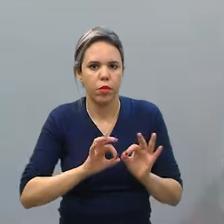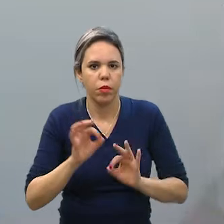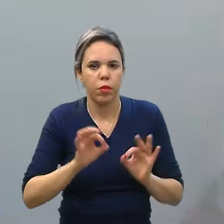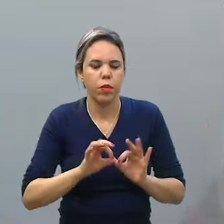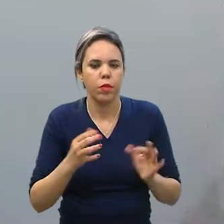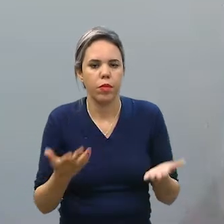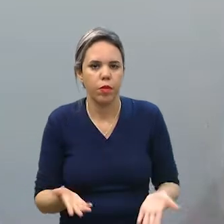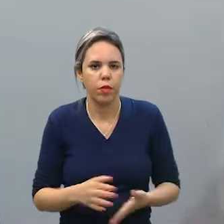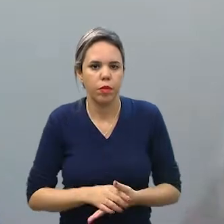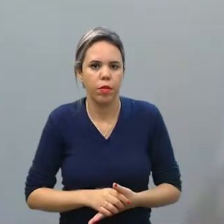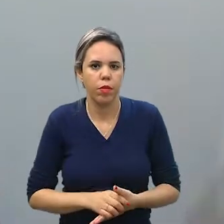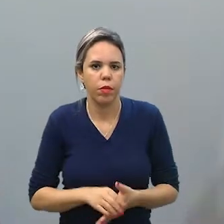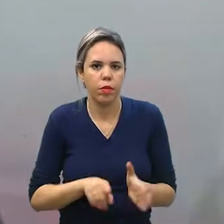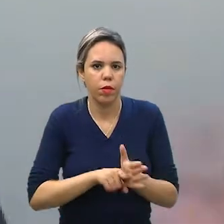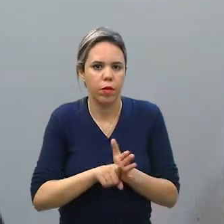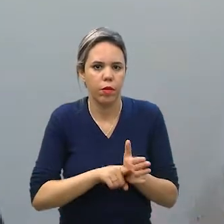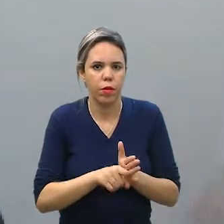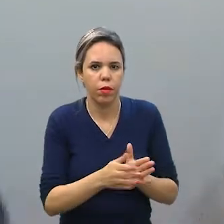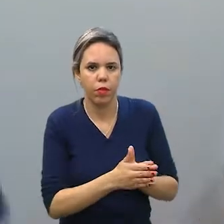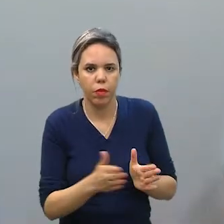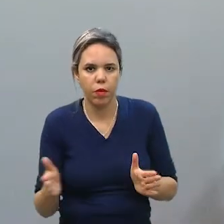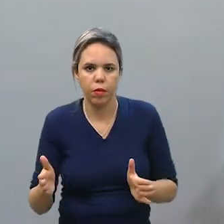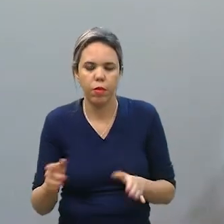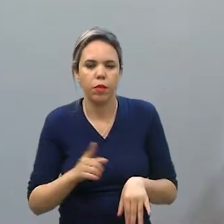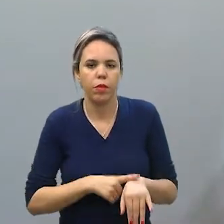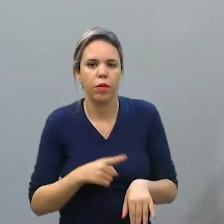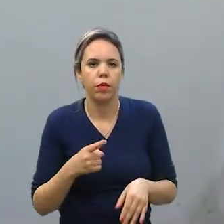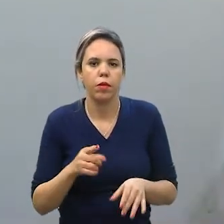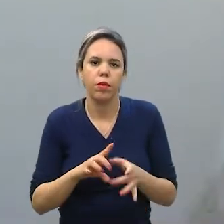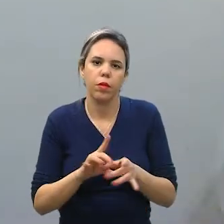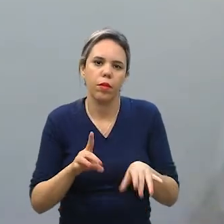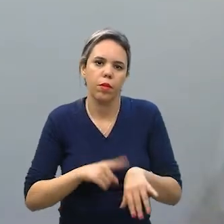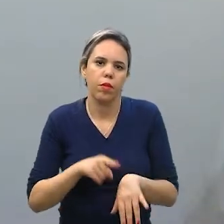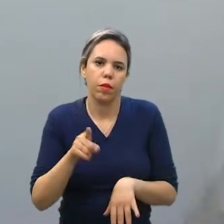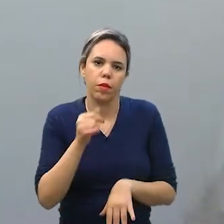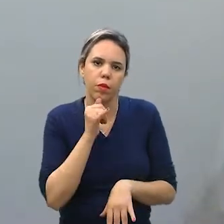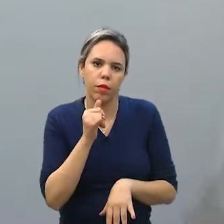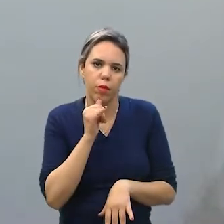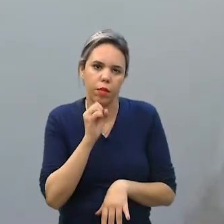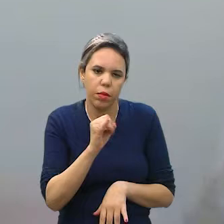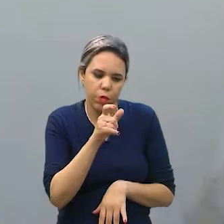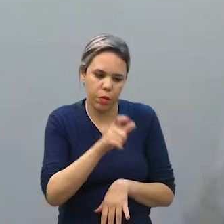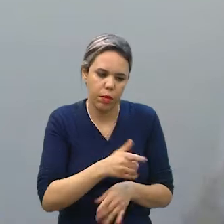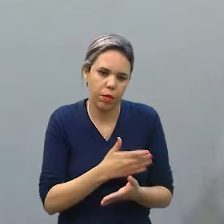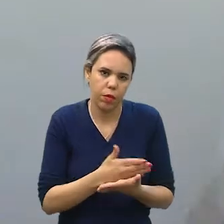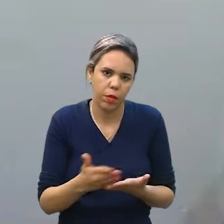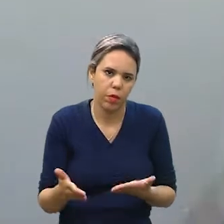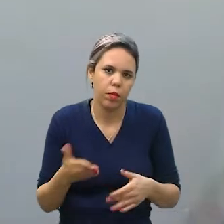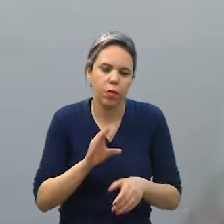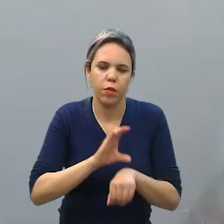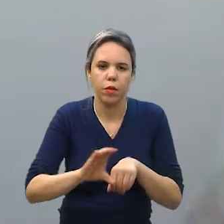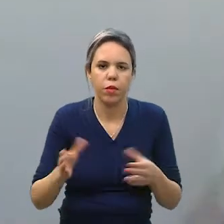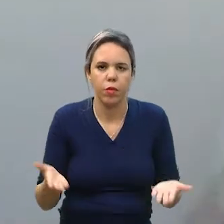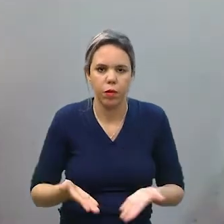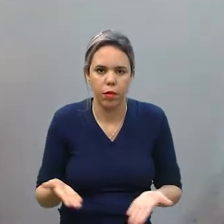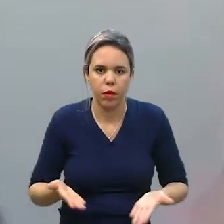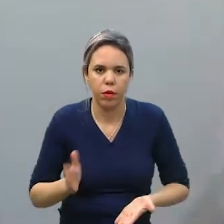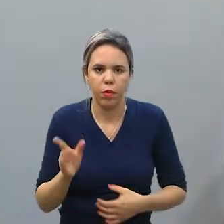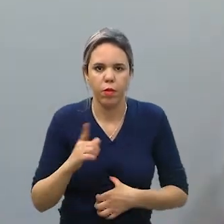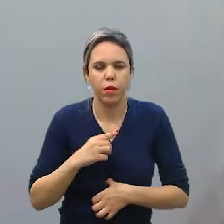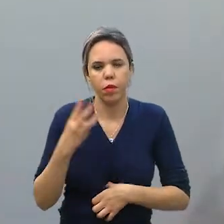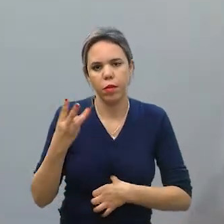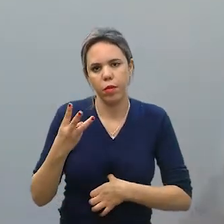planejamento para o estudo ao longo do tempo que você tem disponível. Então, vamos supor, se alguém que entrou no cursinho agora, ou já